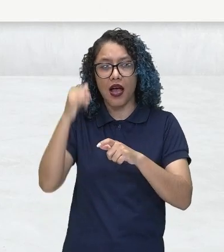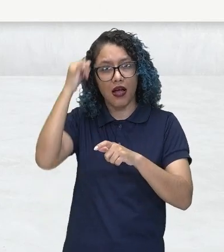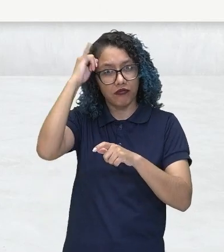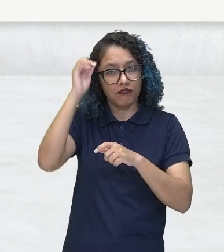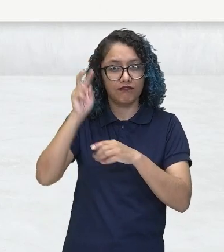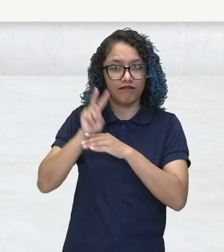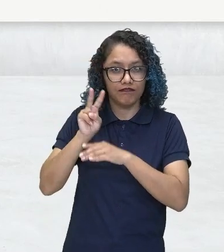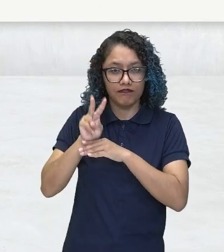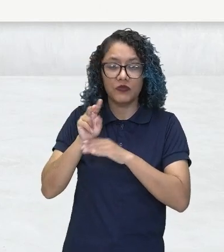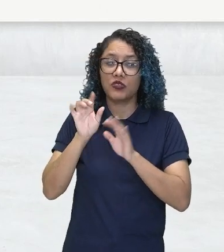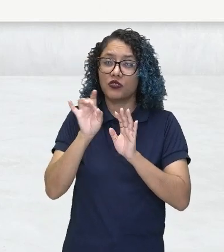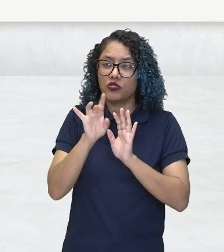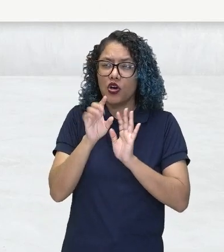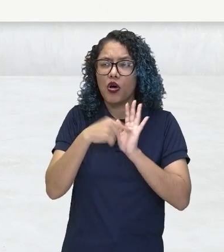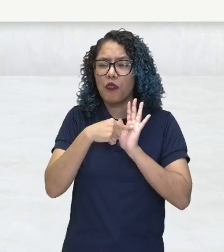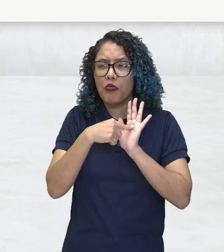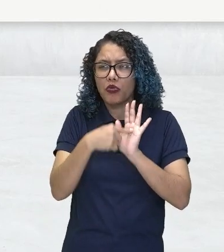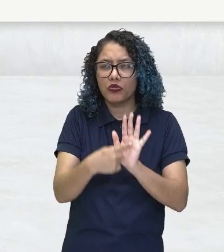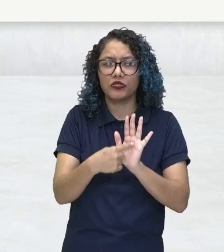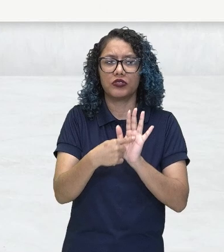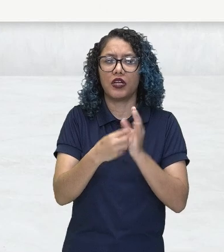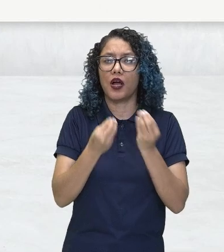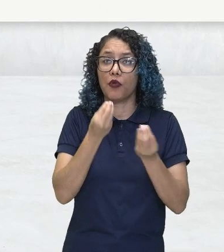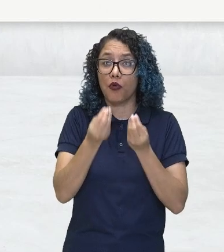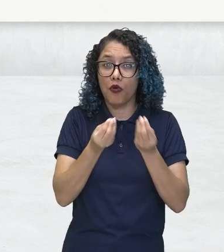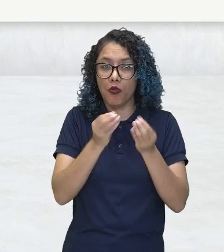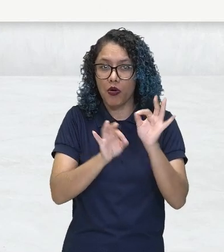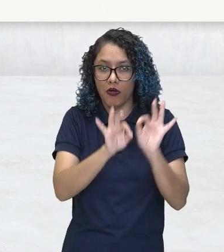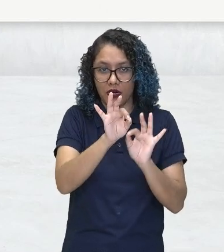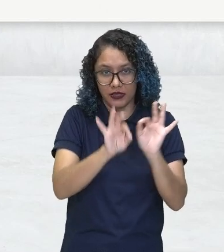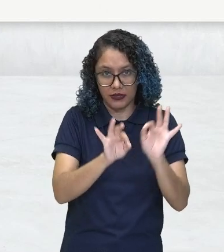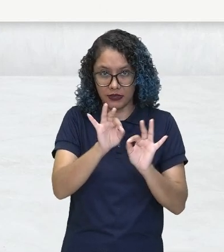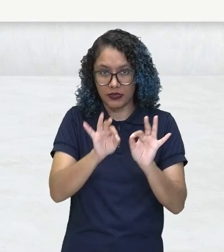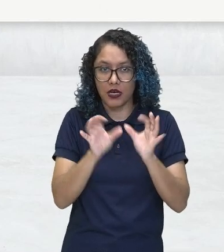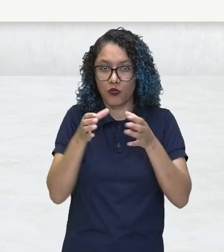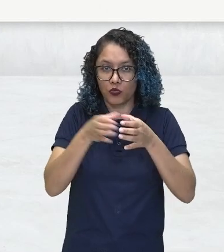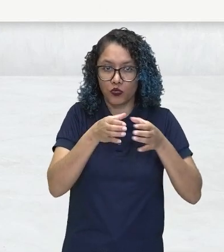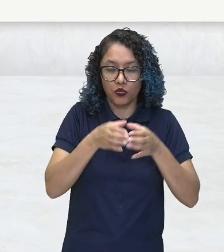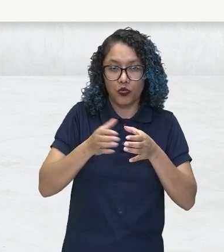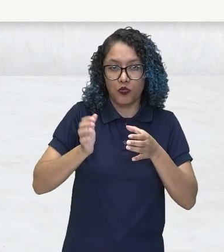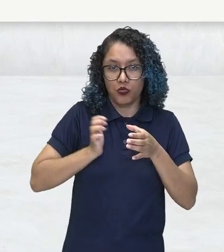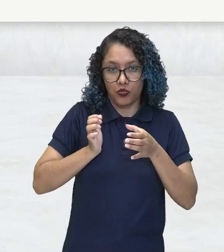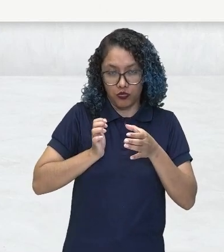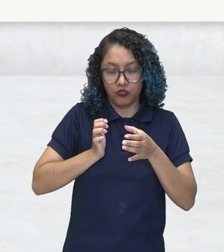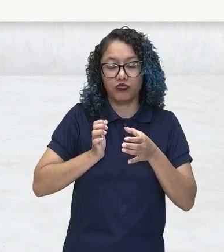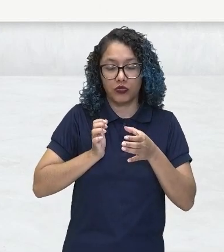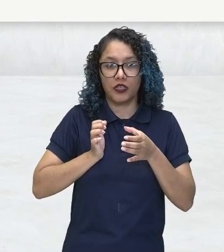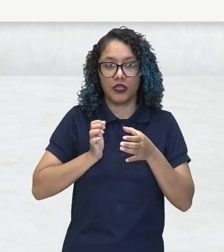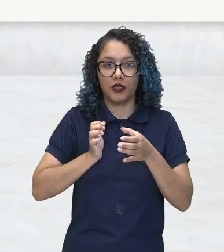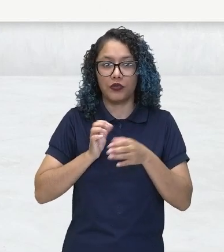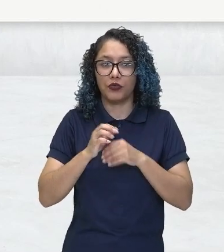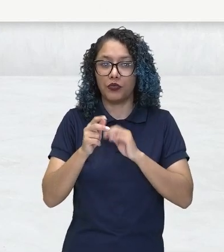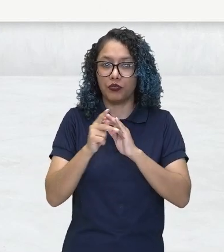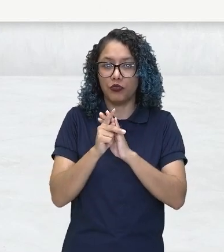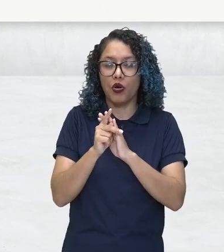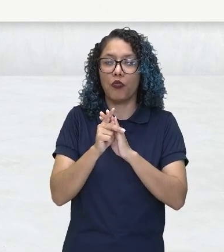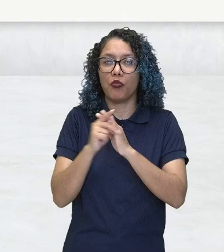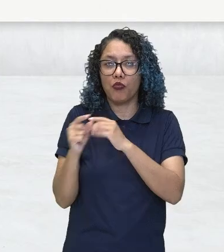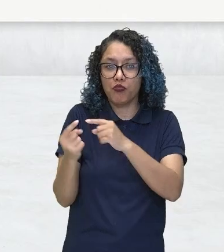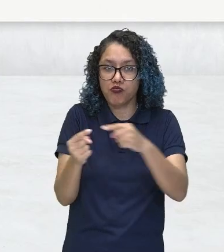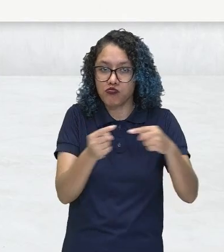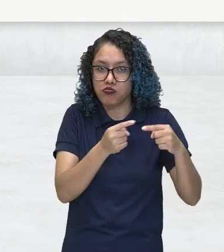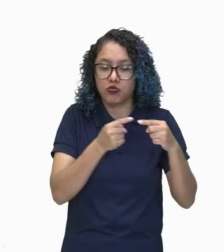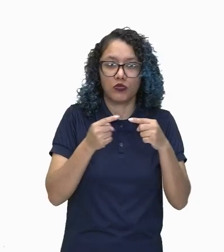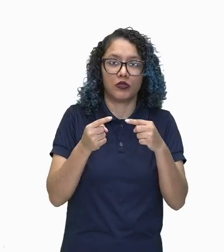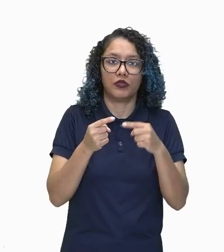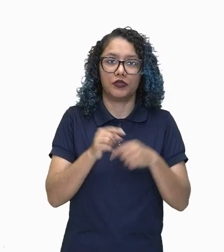o que era essa república aí das oligarquias. E aí nós vamos ver a organização política da República das Oligarquias. Aí nós temos